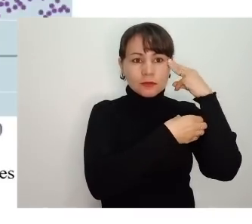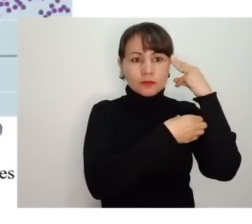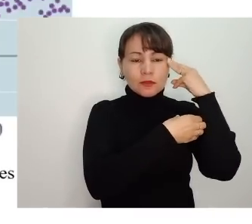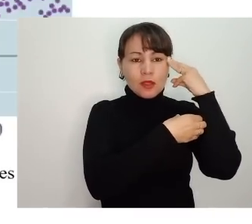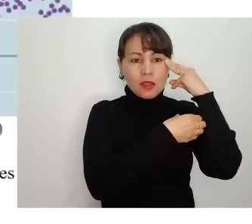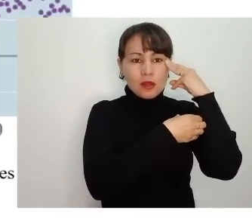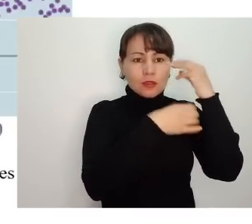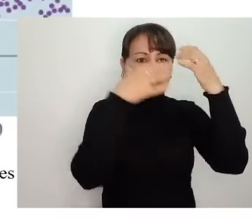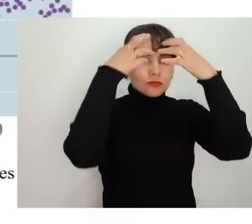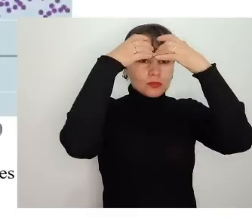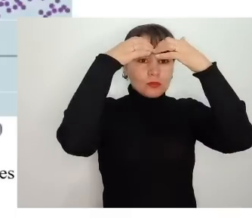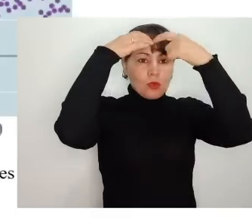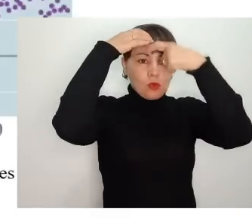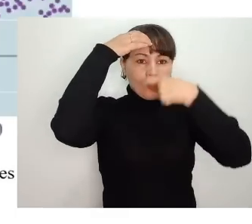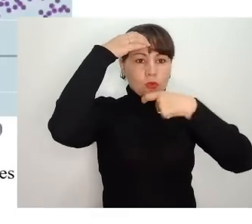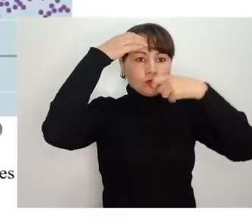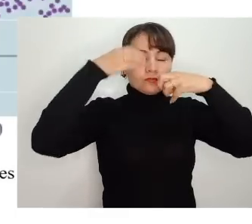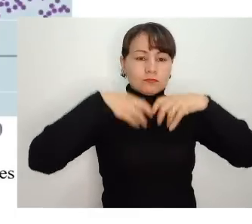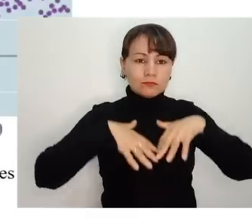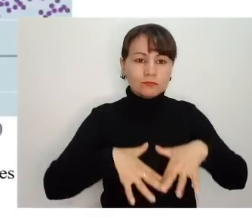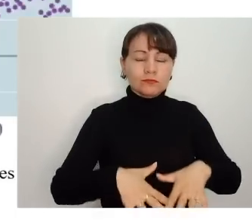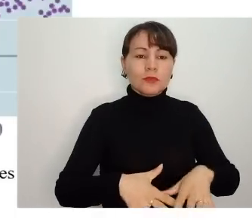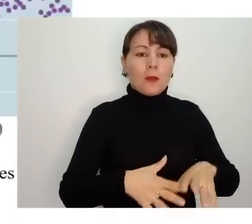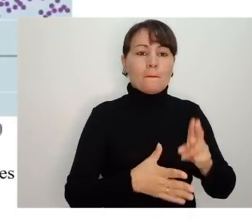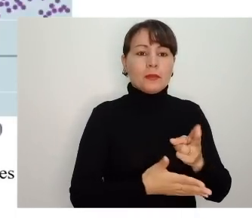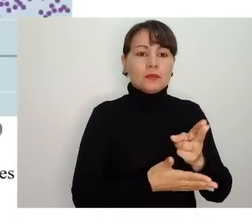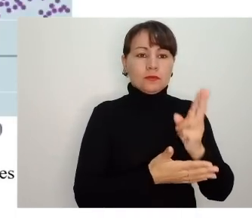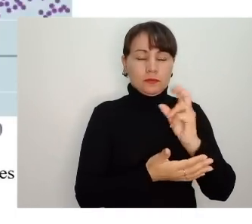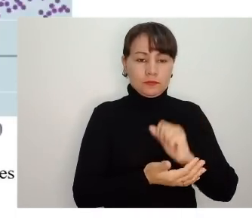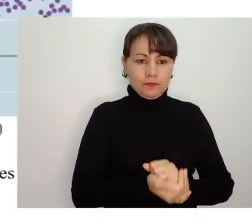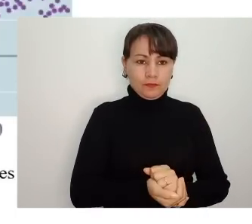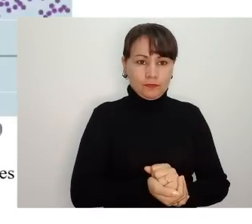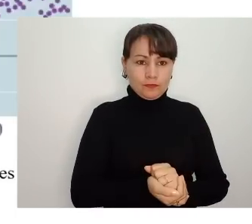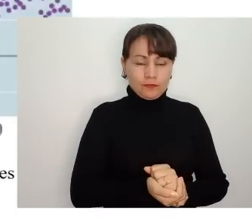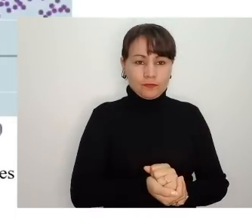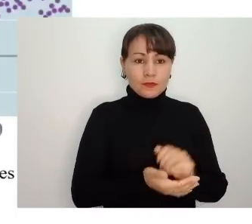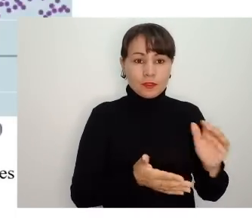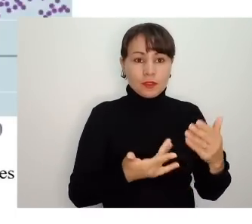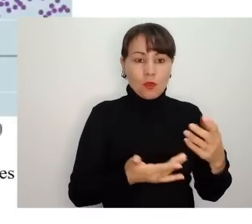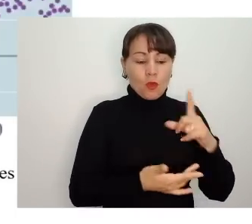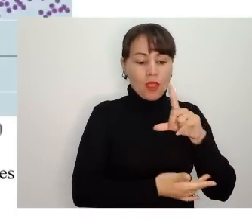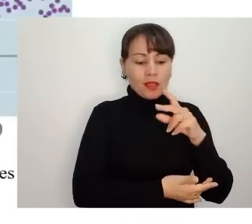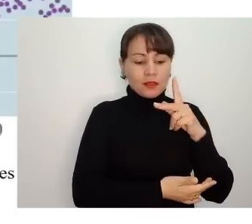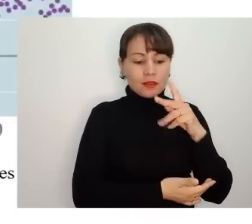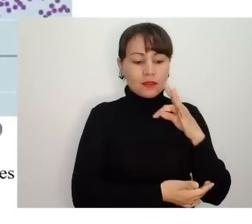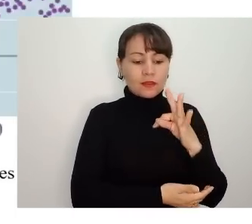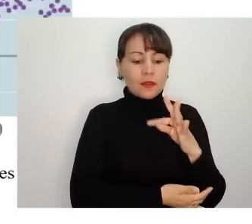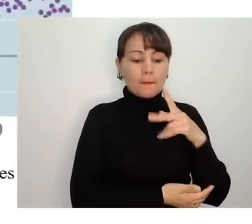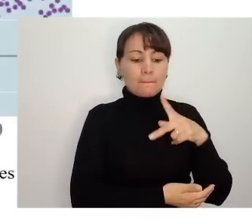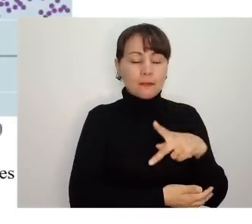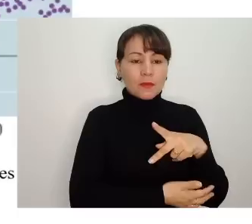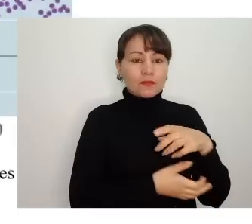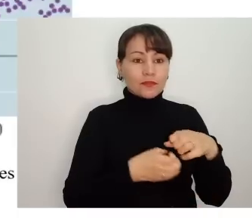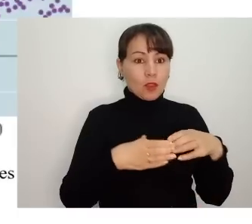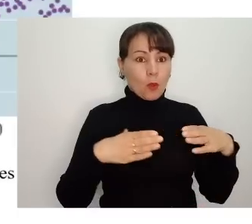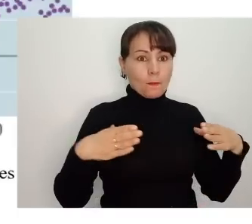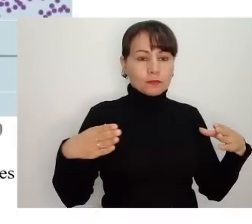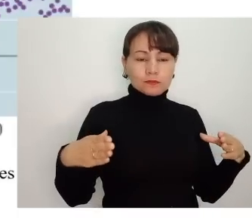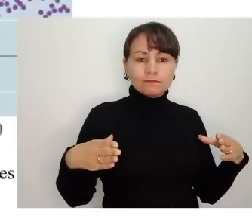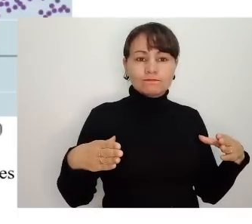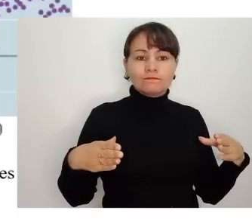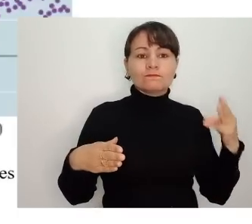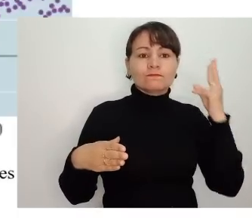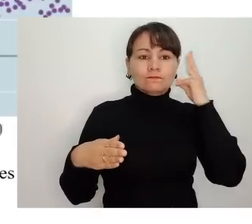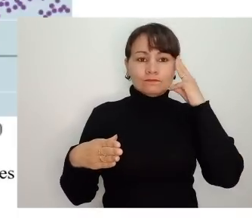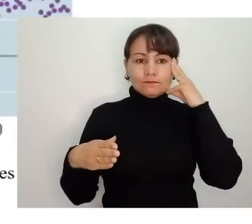então, no sistema nervoso central, definitivamente. Então, isso nós chamamos de LTP, aumento